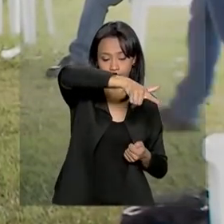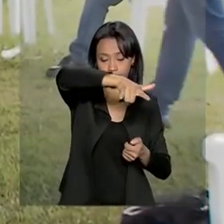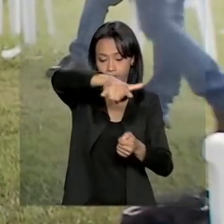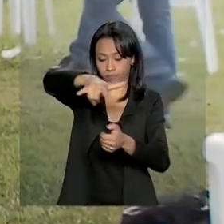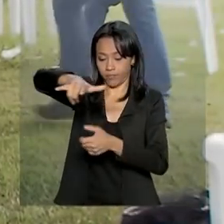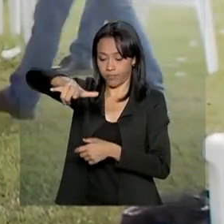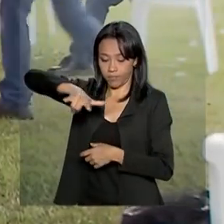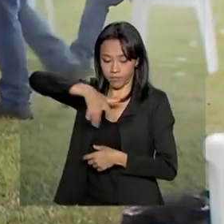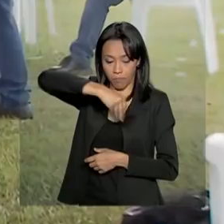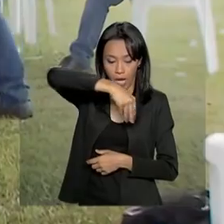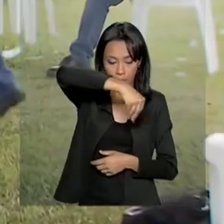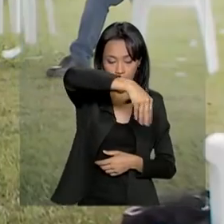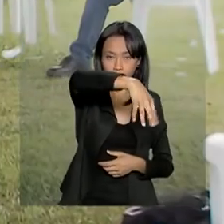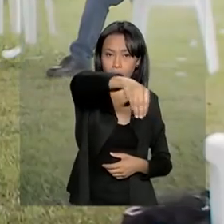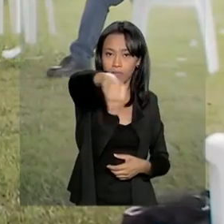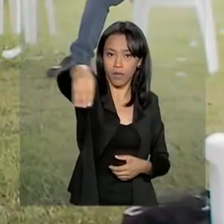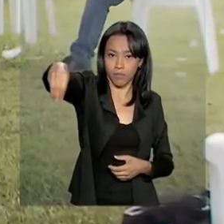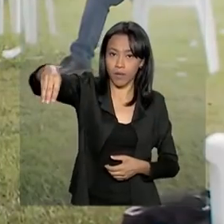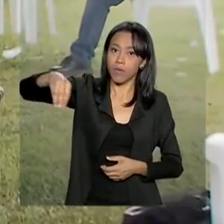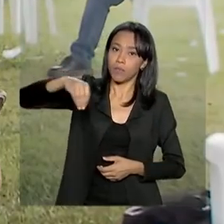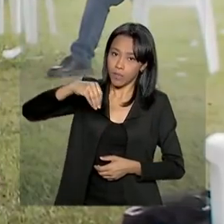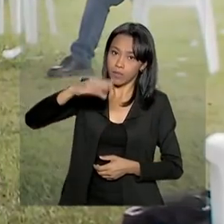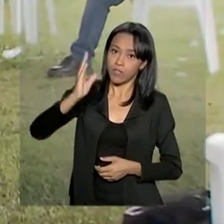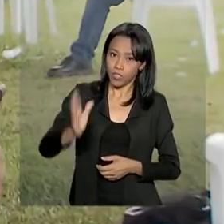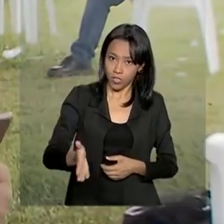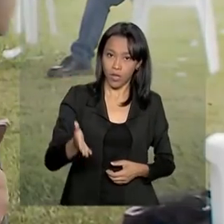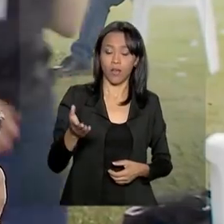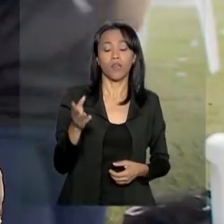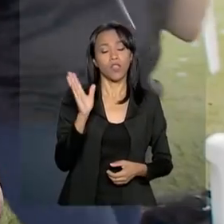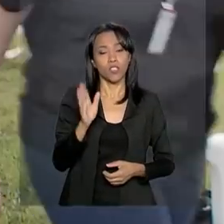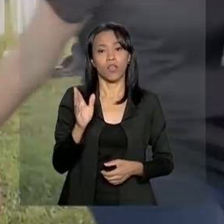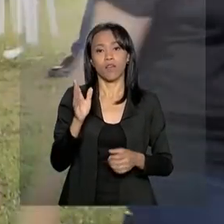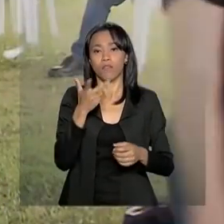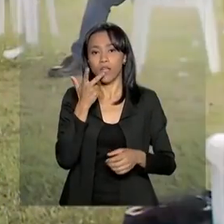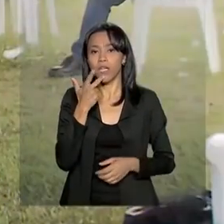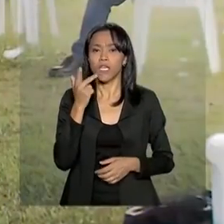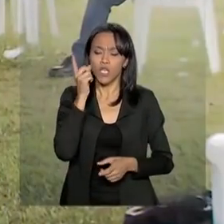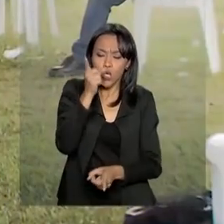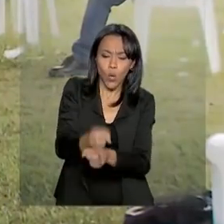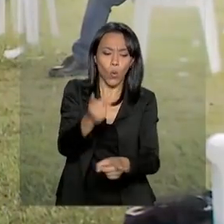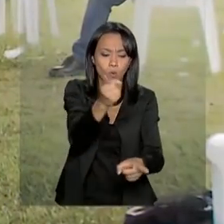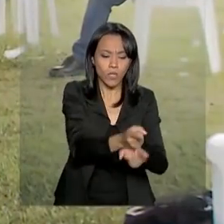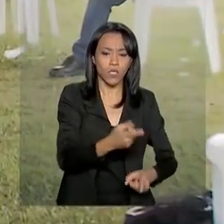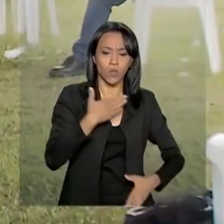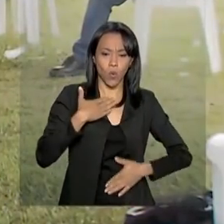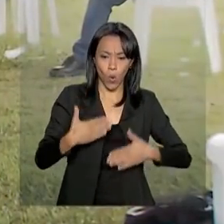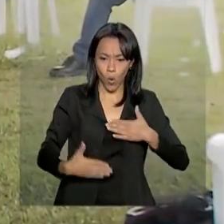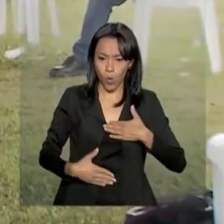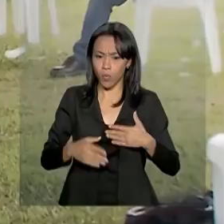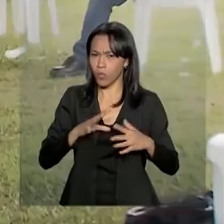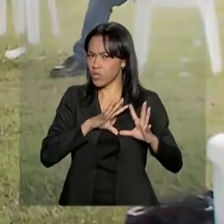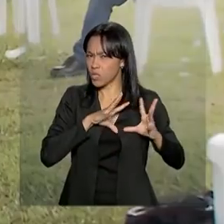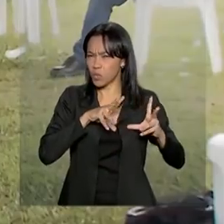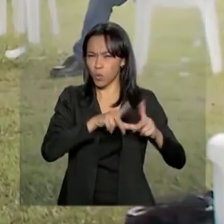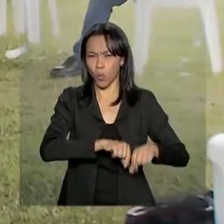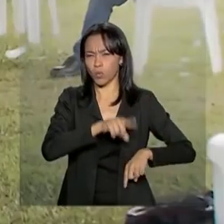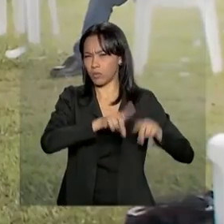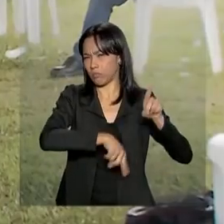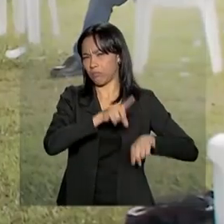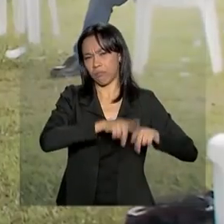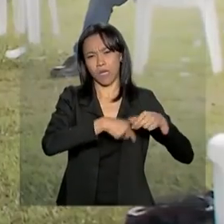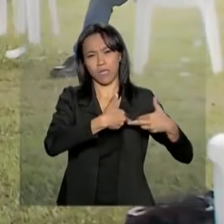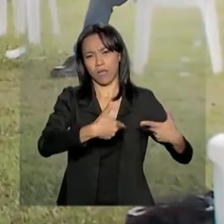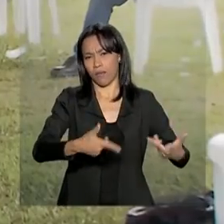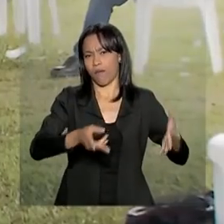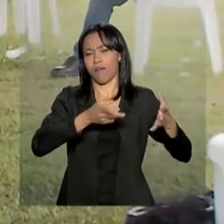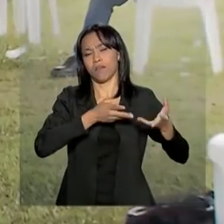no mapeamento da área. E já foi possível, né, como eu acabei de dizer, encontrar corpos com todo esse aparato, esse equipamento trazido